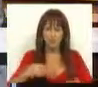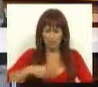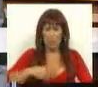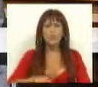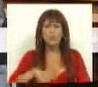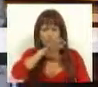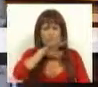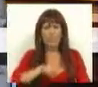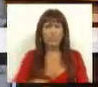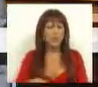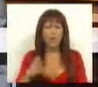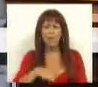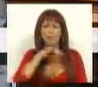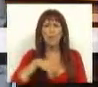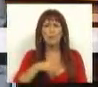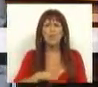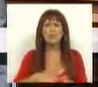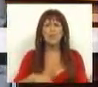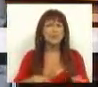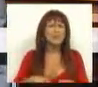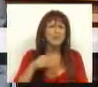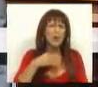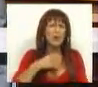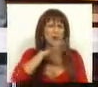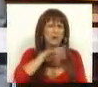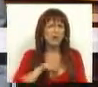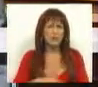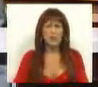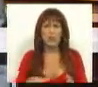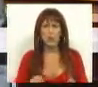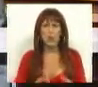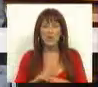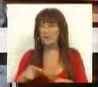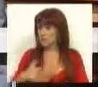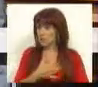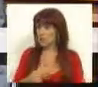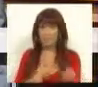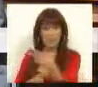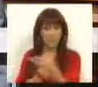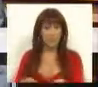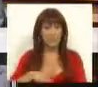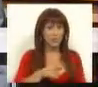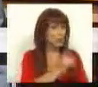preocupados com as famílias, não preocupados com quem as defende, mas preocupados com as famílias, com aqueles que lá fora estão desempregados e